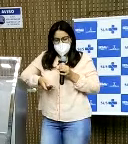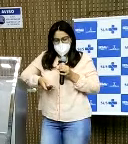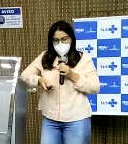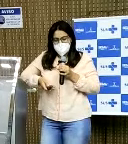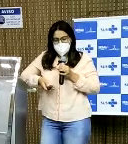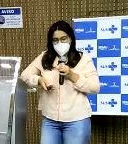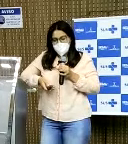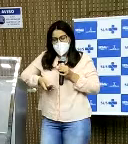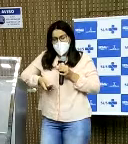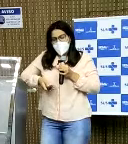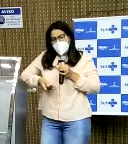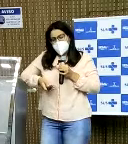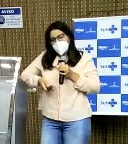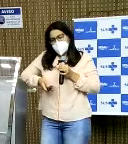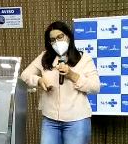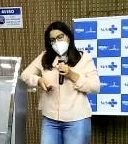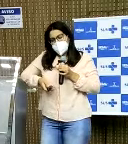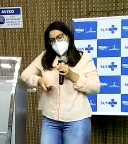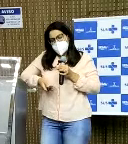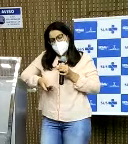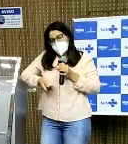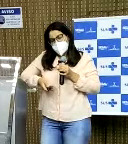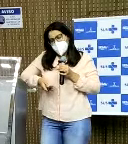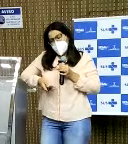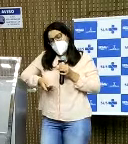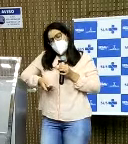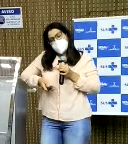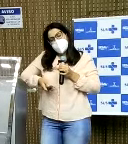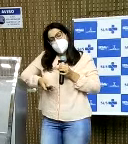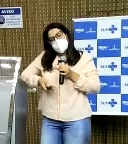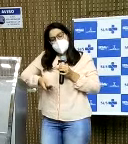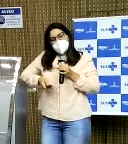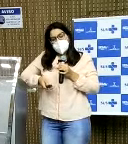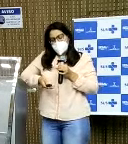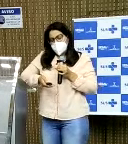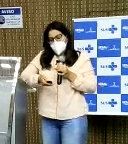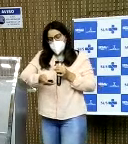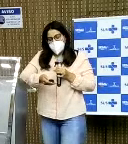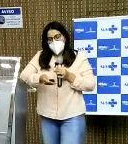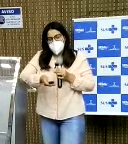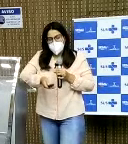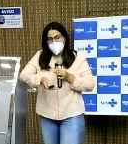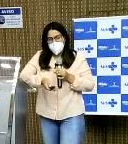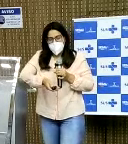hanseníase intradomiciliares examinados, em 2020, 66%, em 2021,